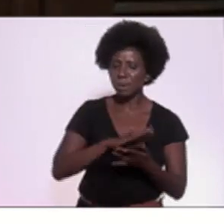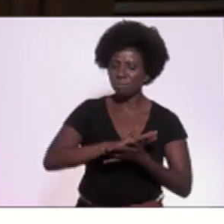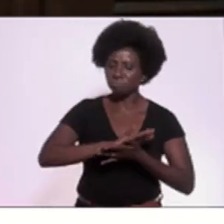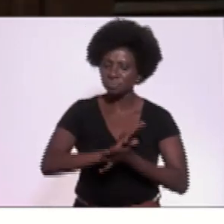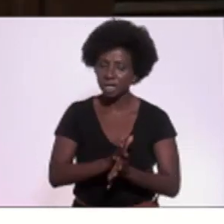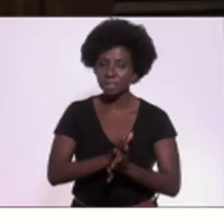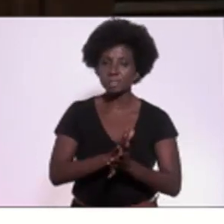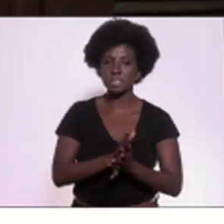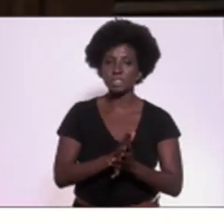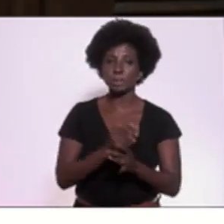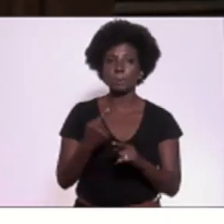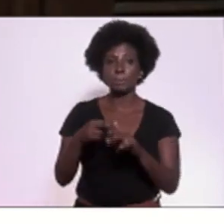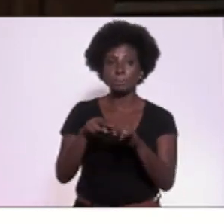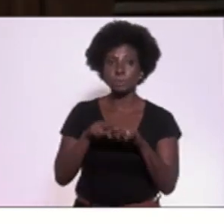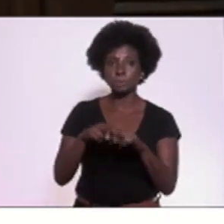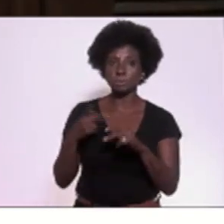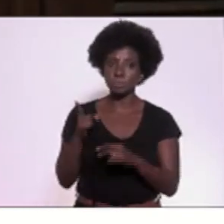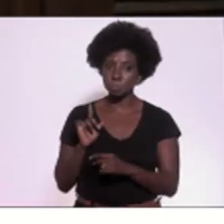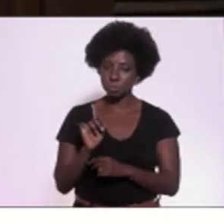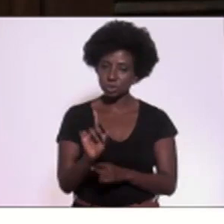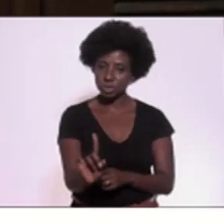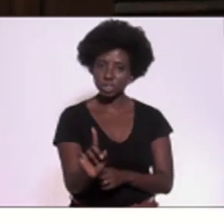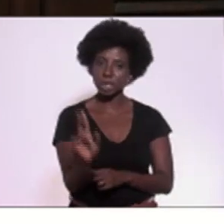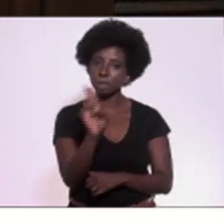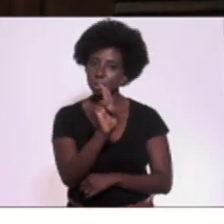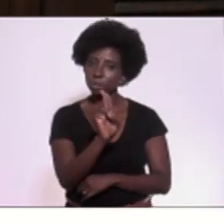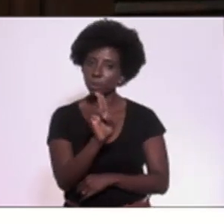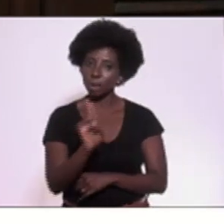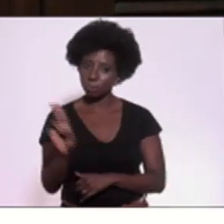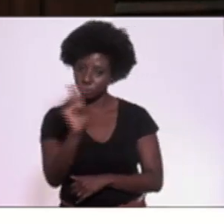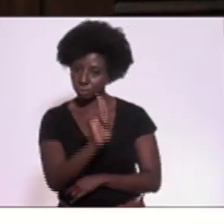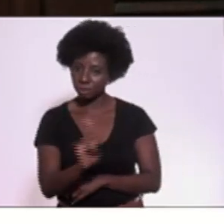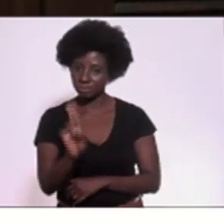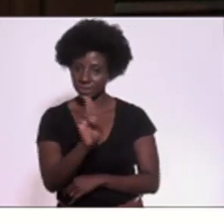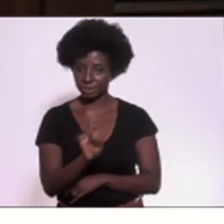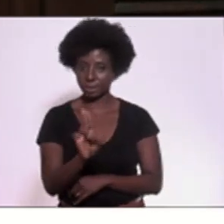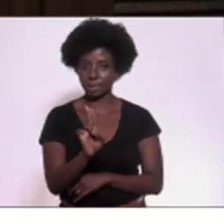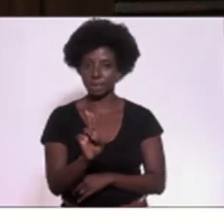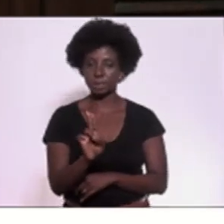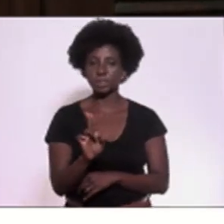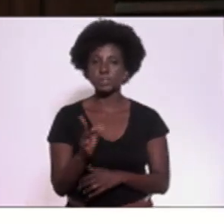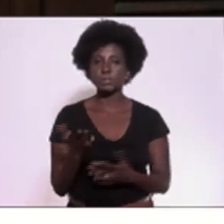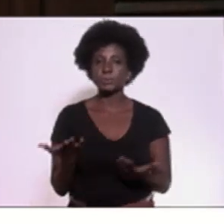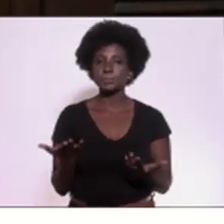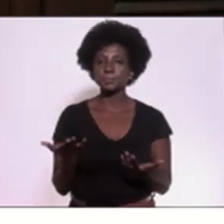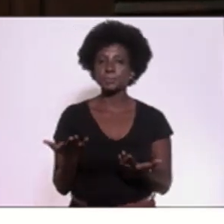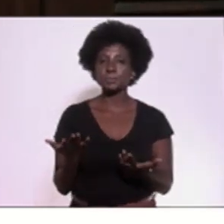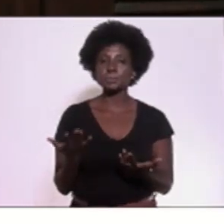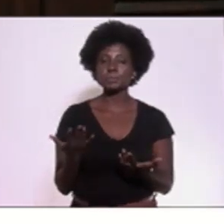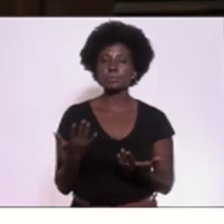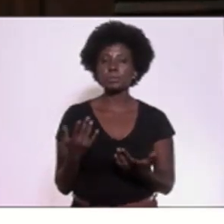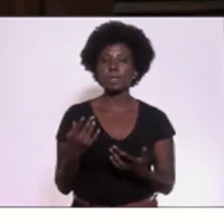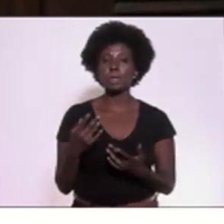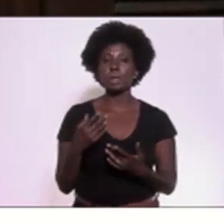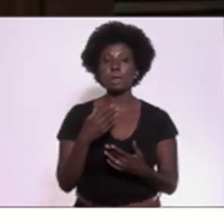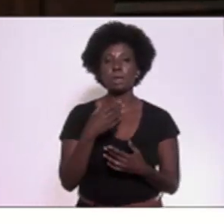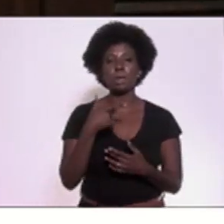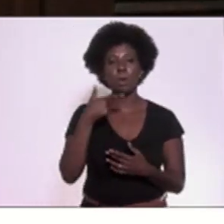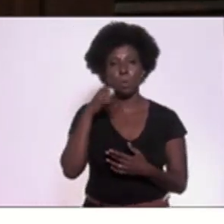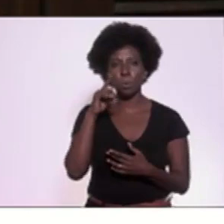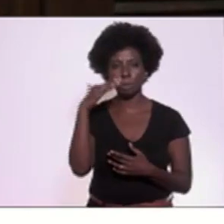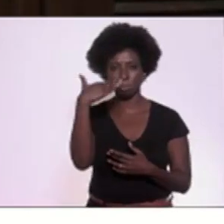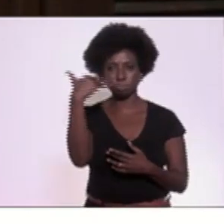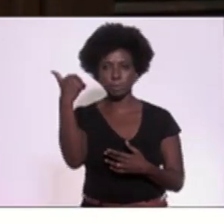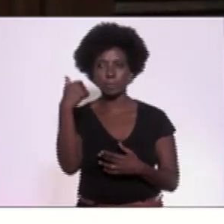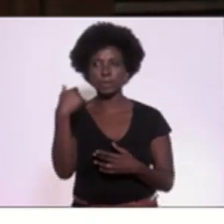à universidade, embora a deputada Renata ontem falava, né, e nos chamava atenção, e a gente dizia, olha, a